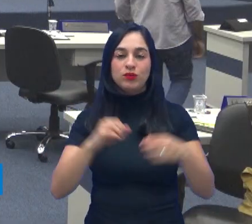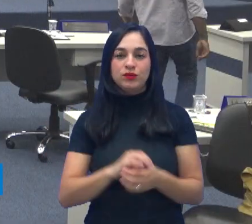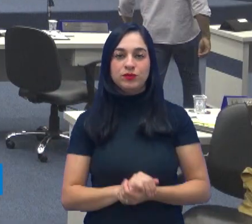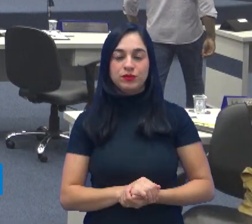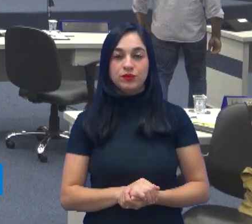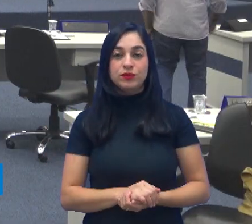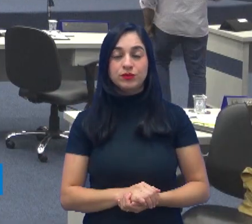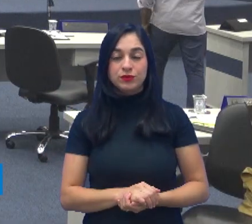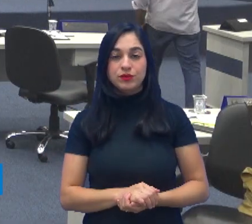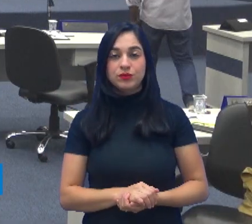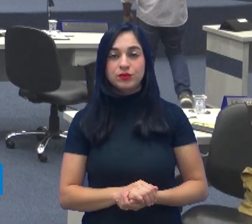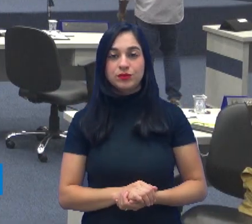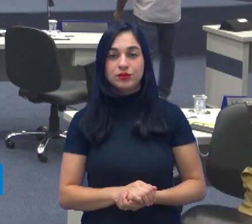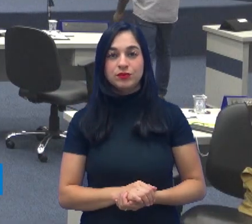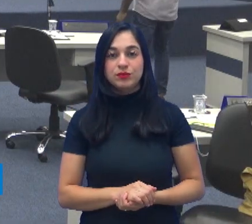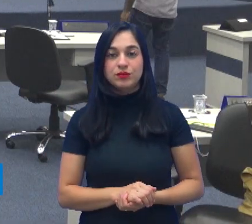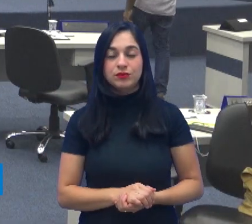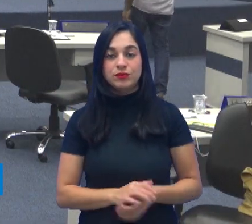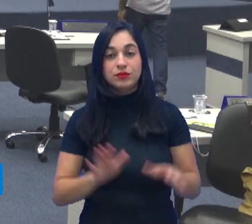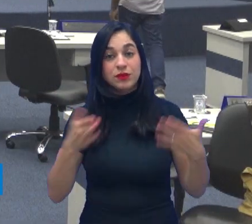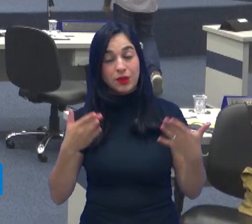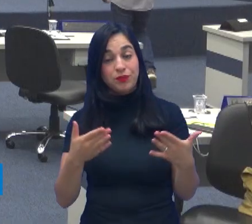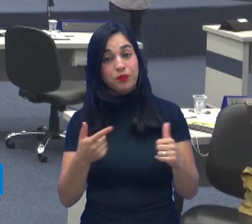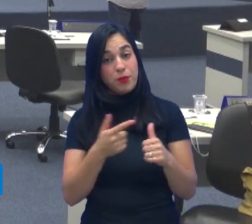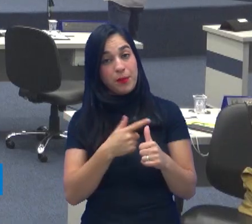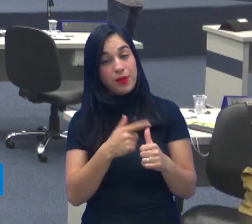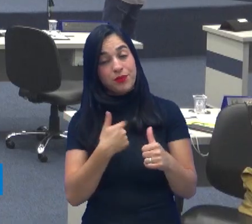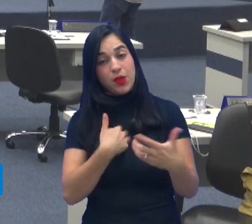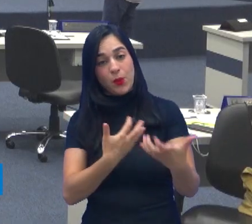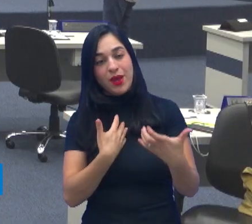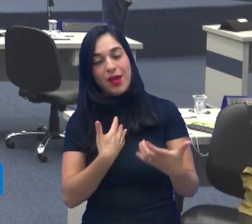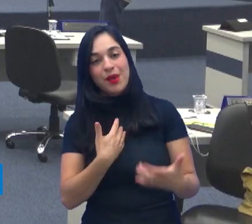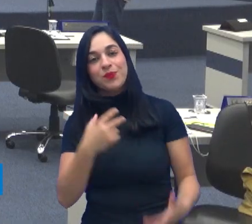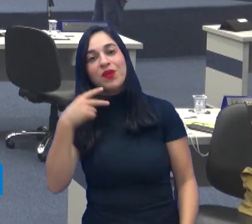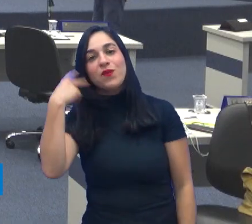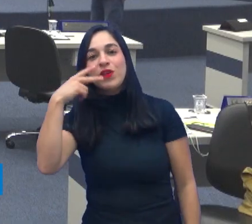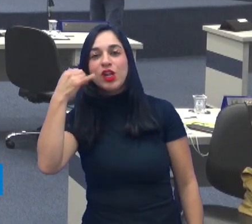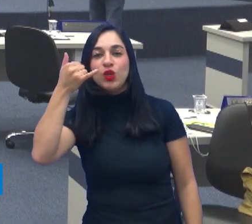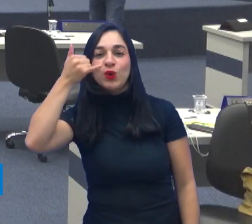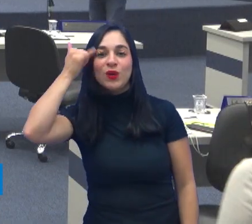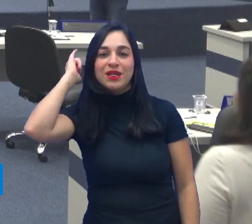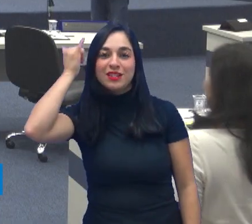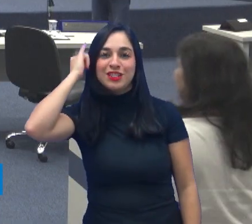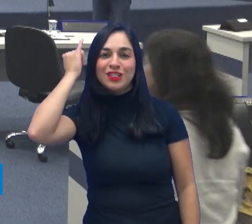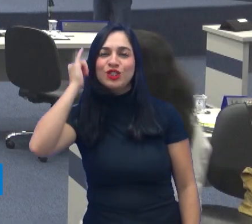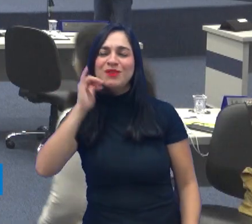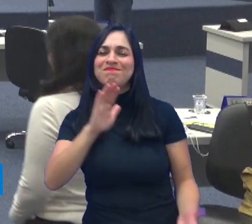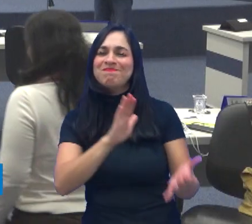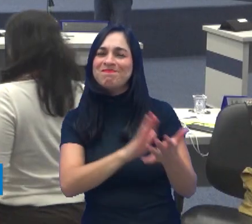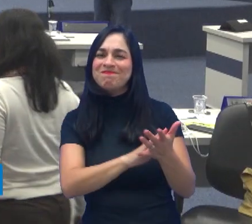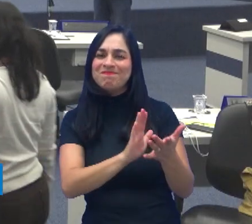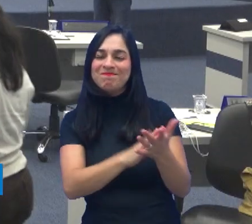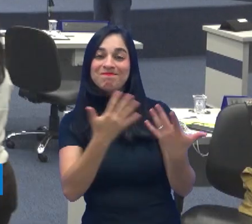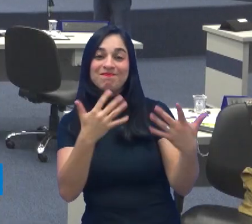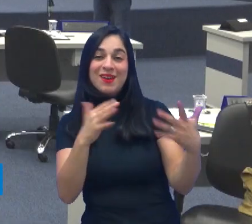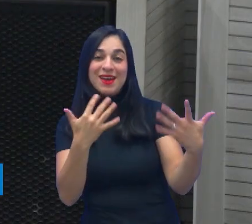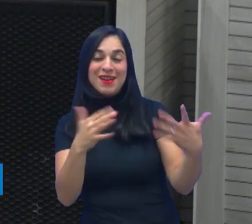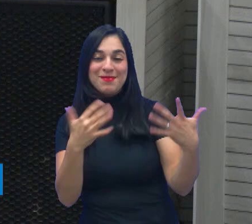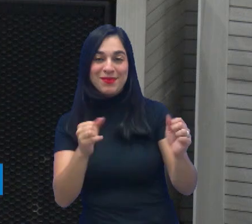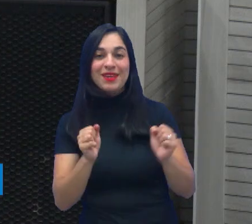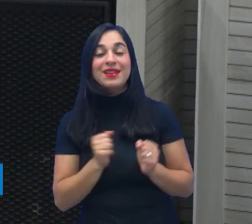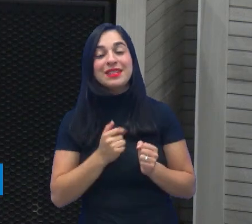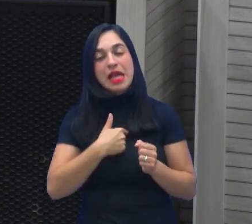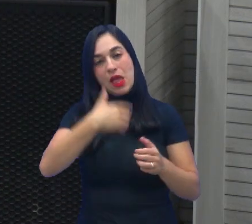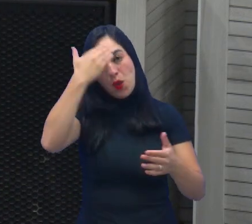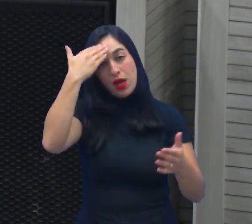Bom, vamos lá. Primeiro quero parabenizar o vereador Sidney. Vereador, parabéns. Eu acho que é importante